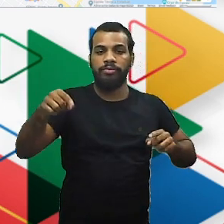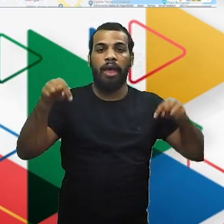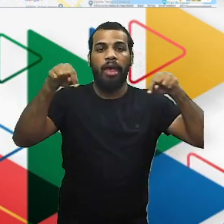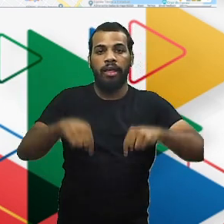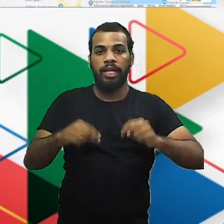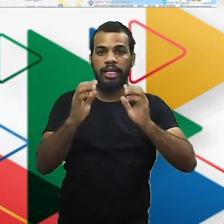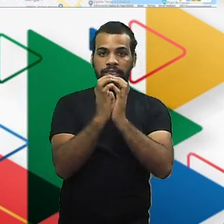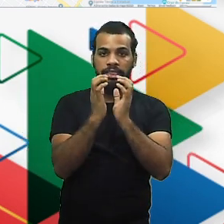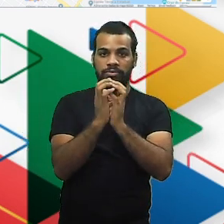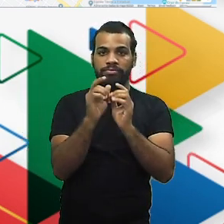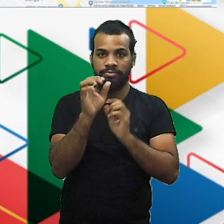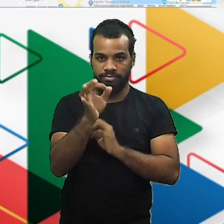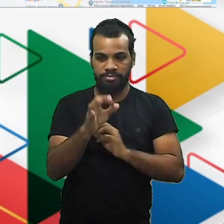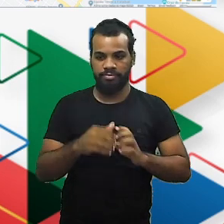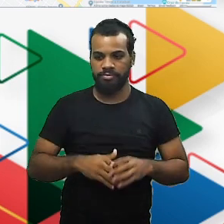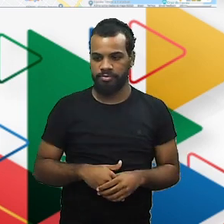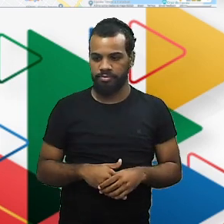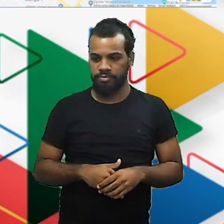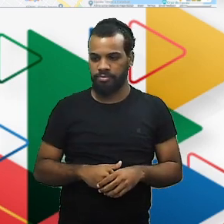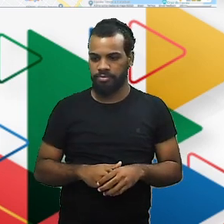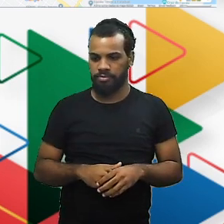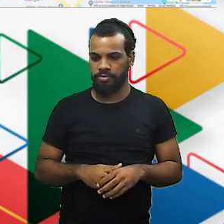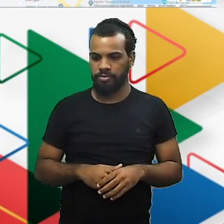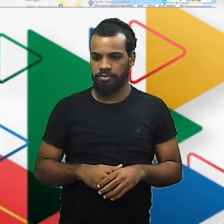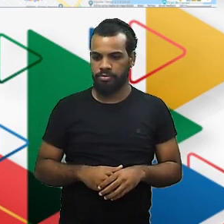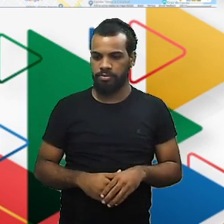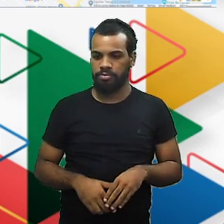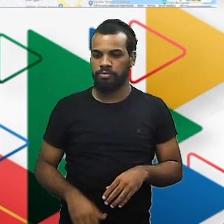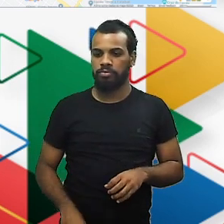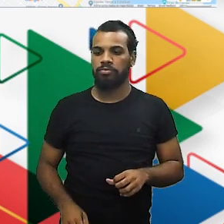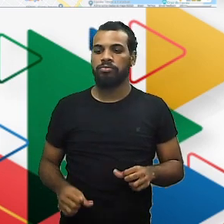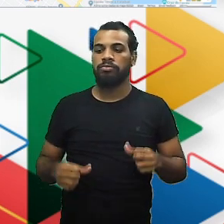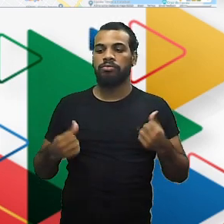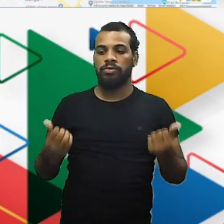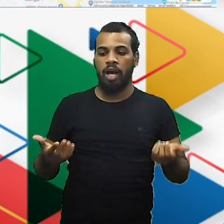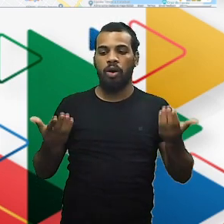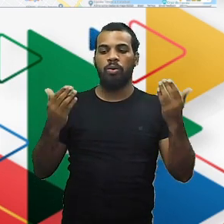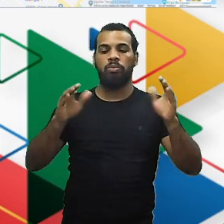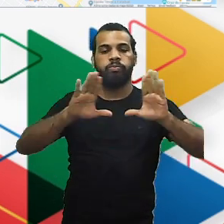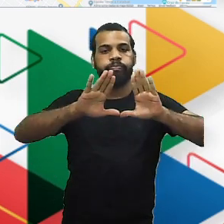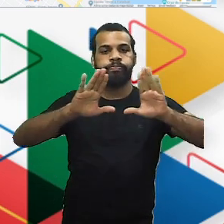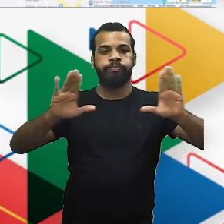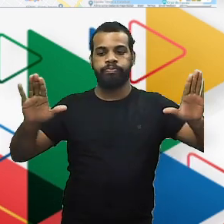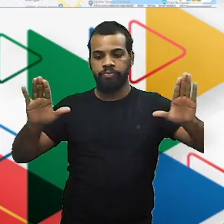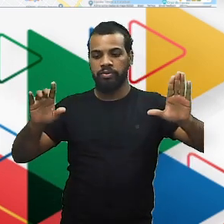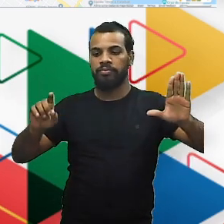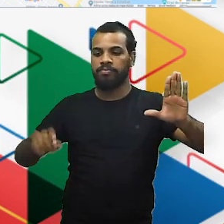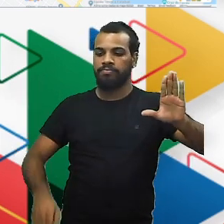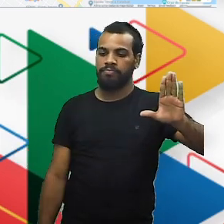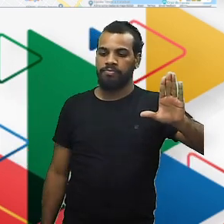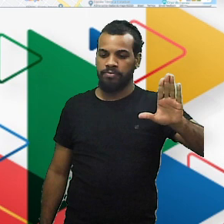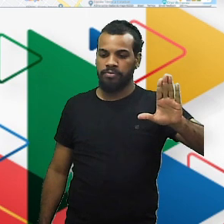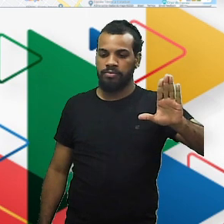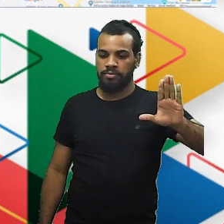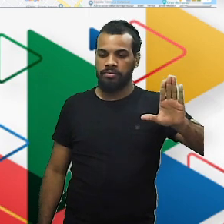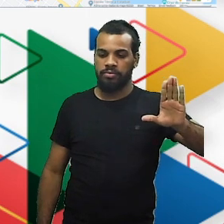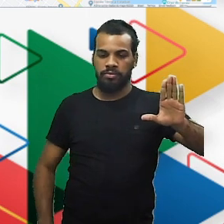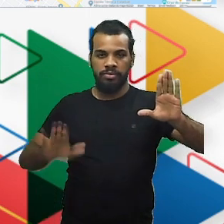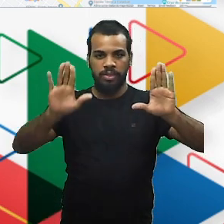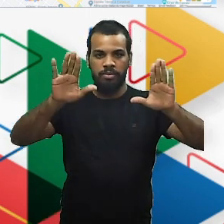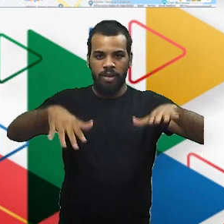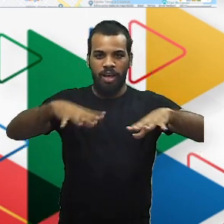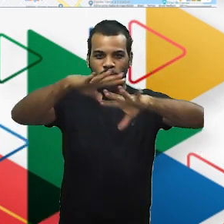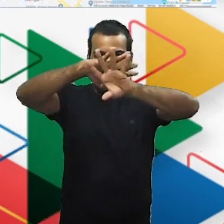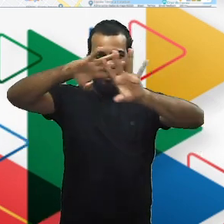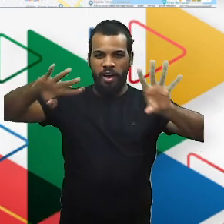Recife, tá bom? Então, o mapa do trajeto foi colocado por baixo de uma malha quadriculada